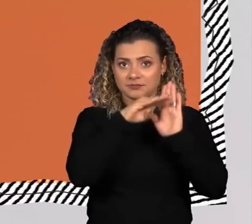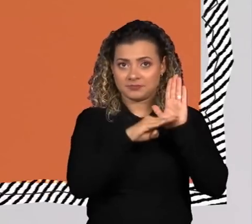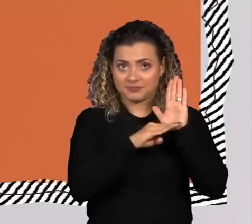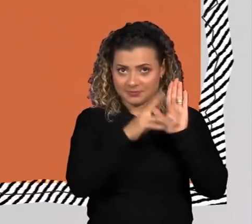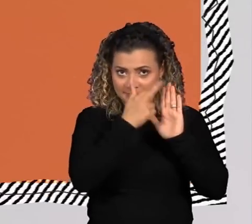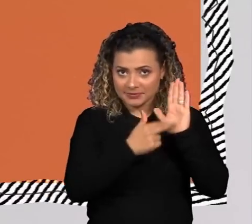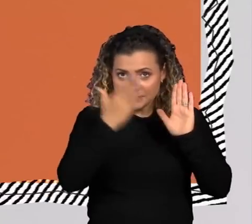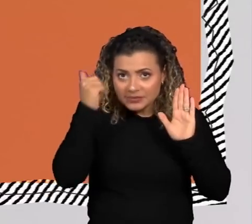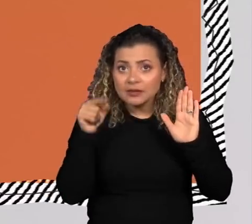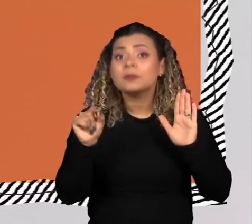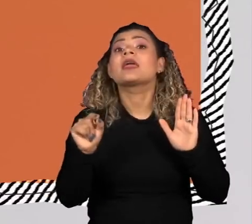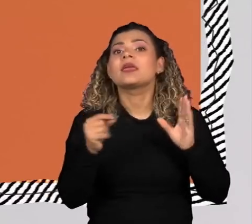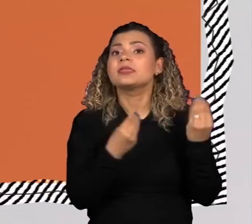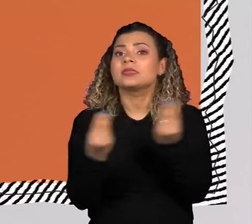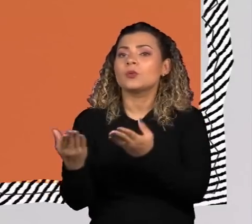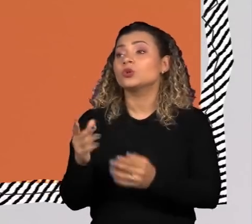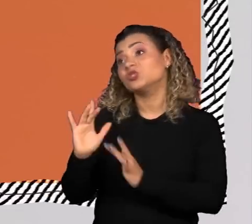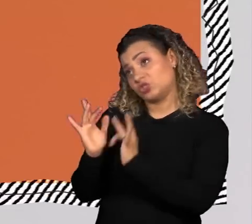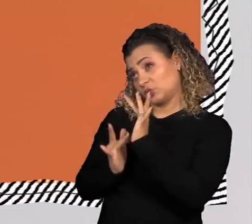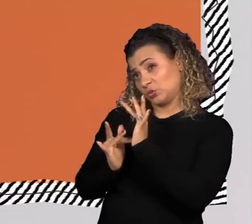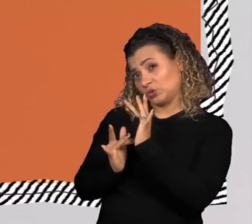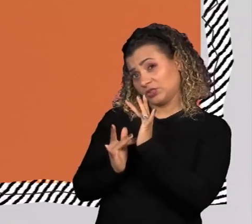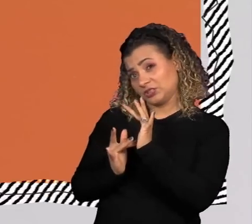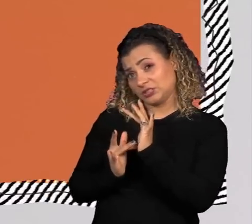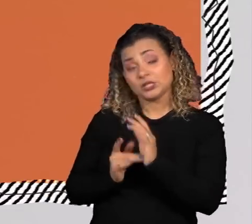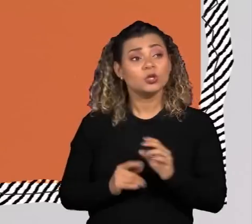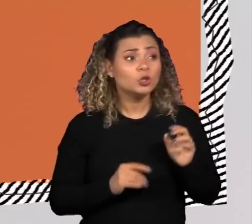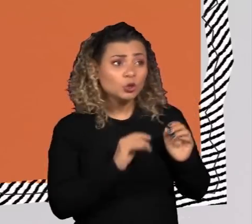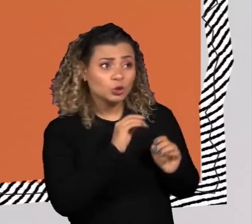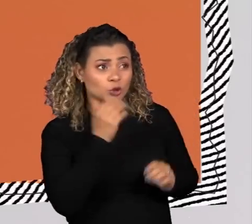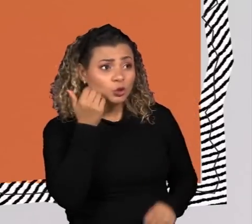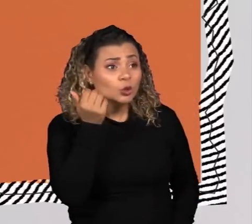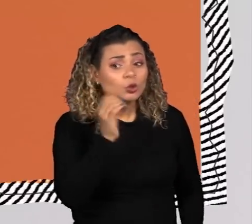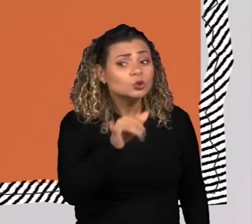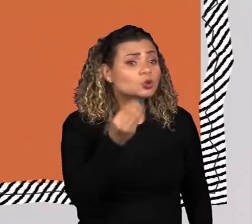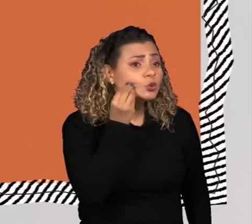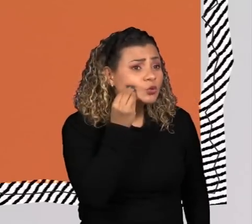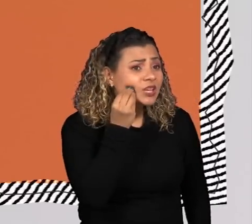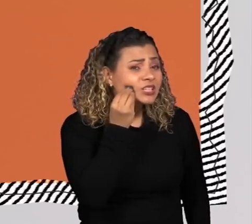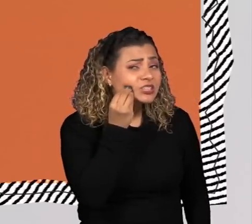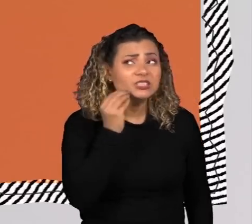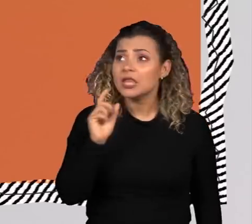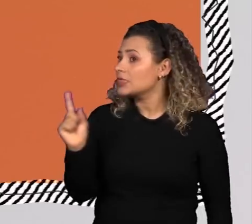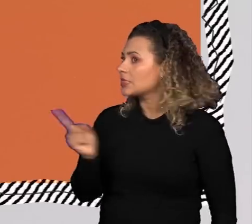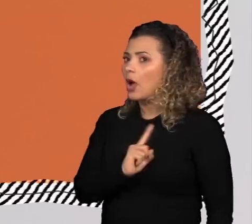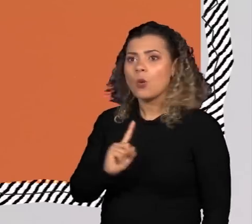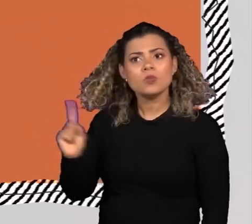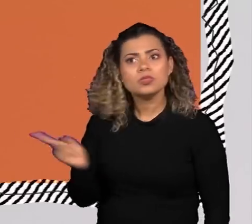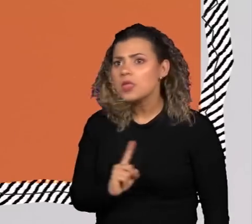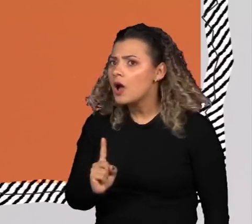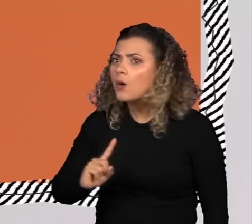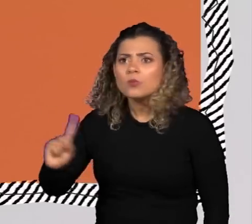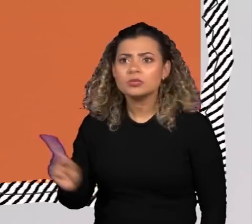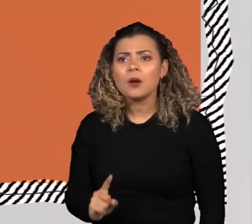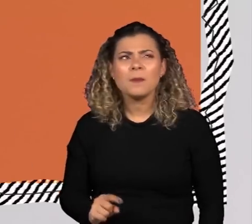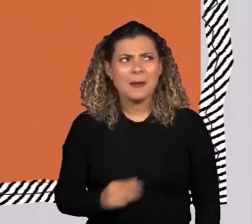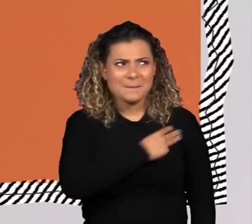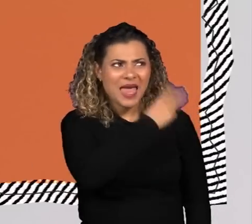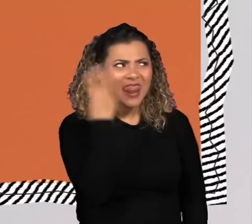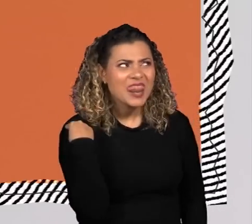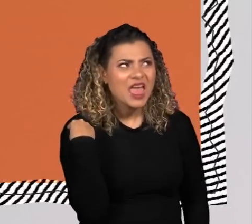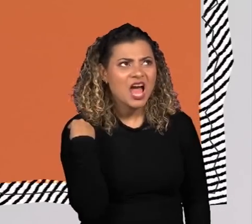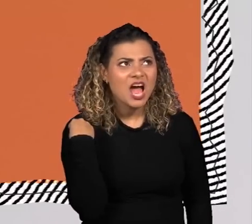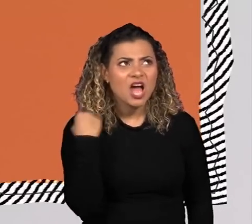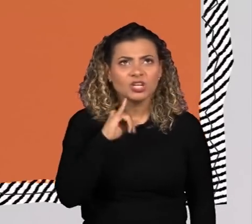Quem foi? Jesus. Quem? Judas. Não. Jesus. Não. Jesus. Não. Jesus. Não. Maria. Não.